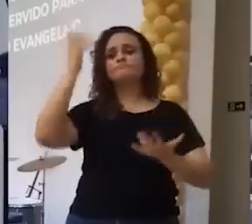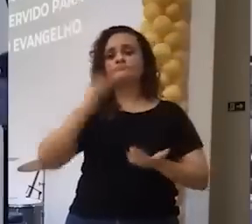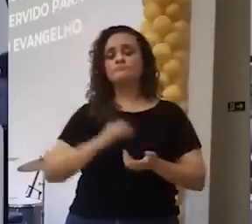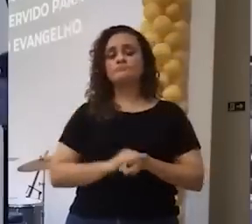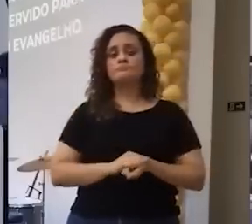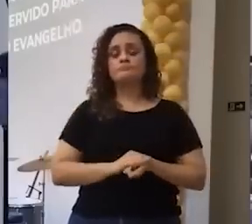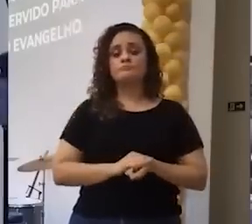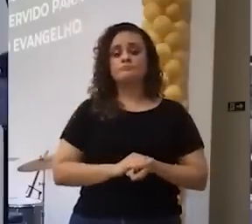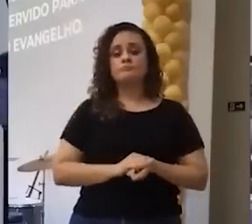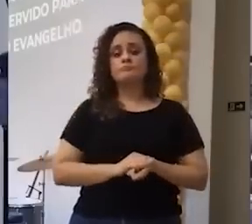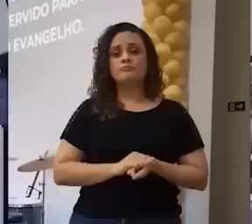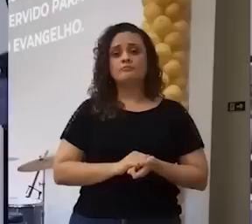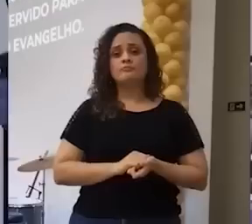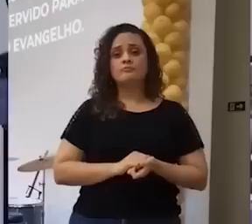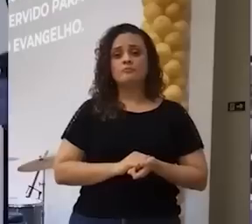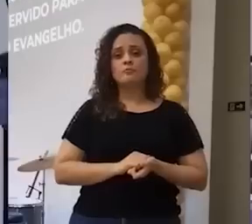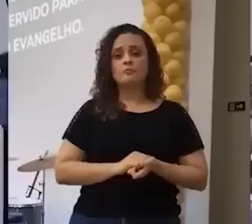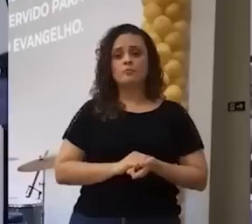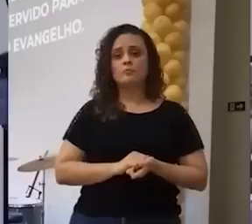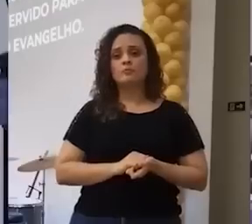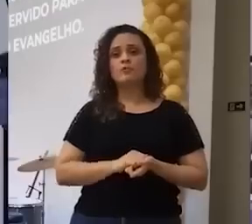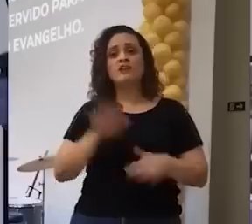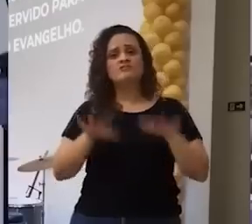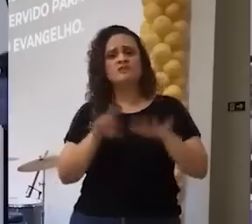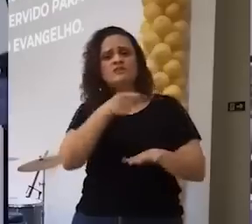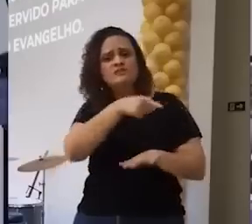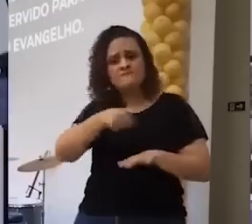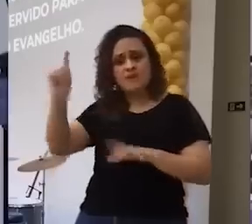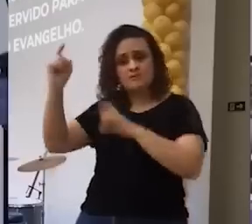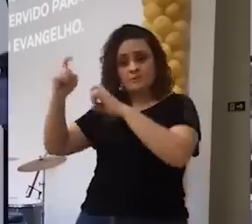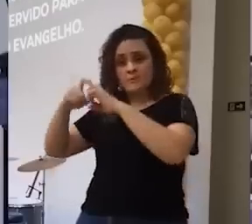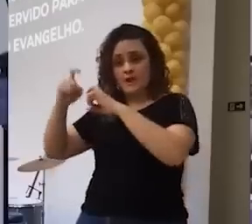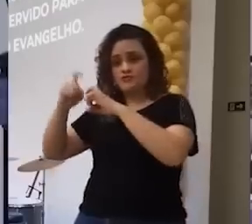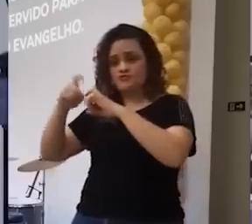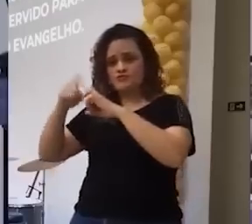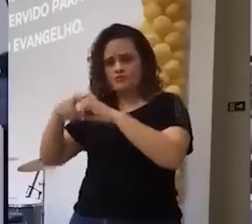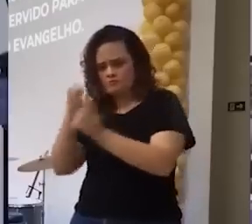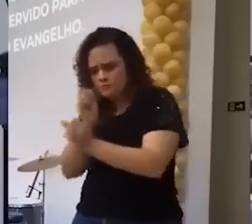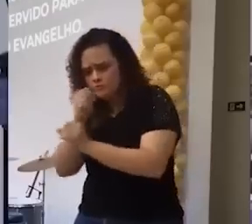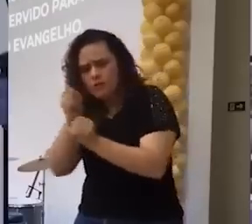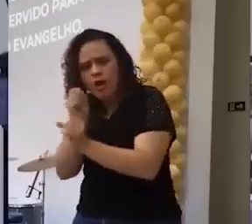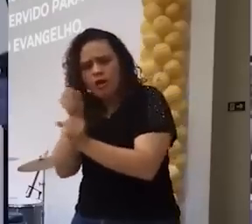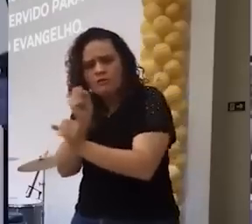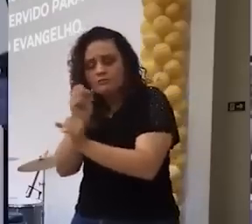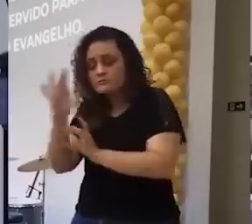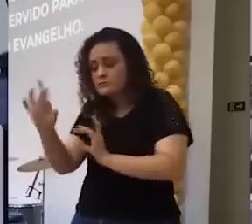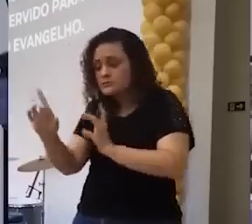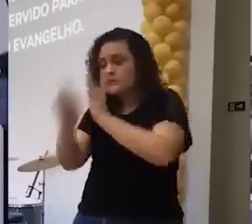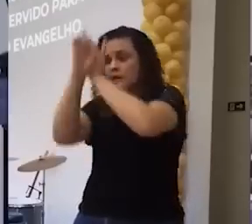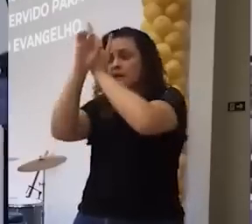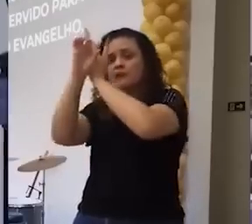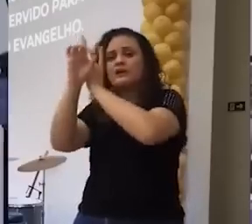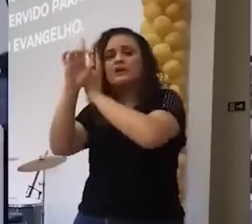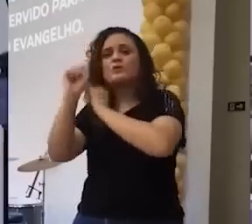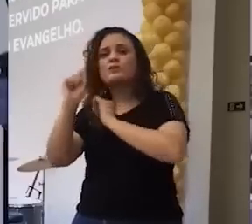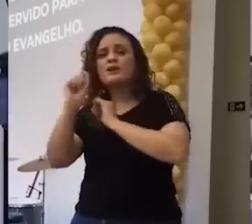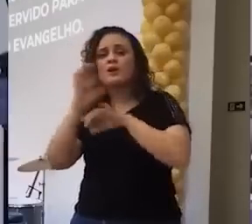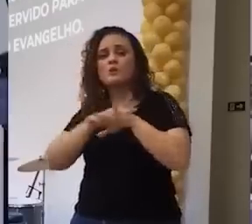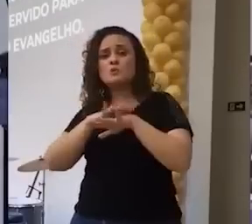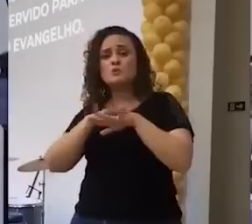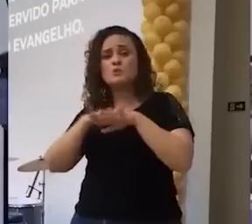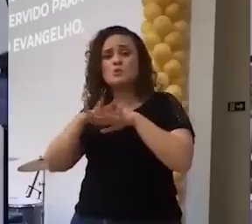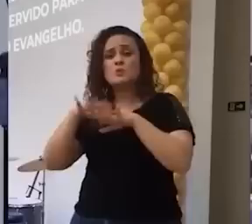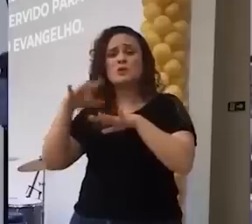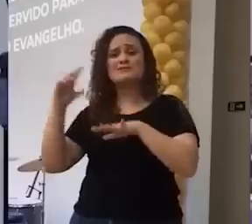Pense comigo, você ainda é um médico para um exame de rotina, para descobrir que está com uma doença grave, talvez até incurável, na